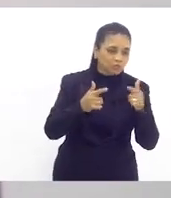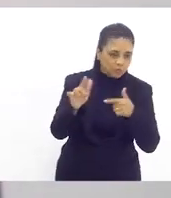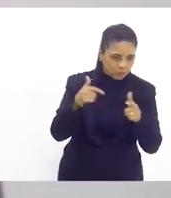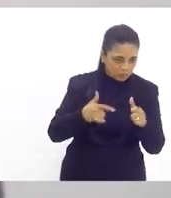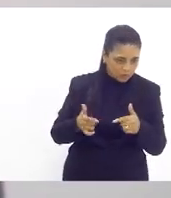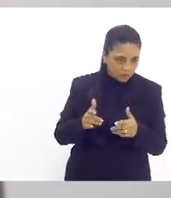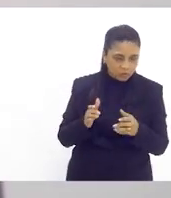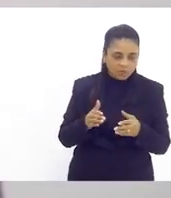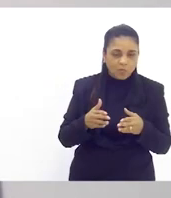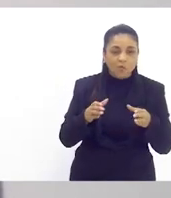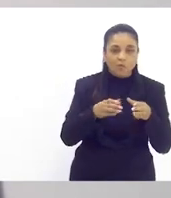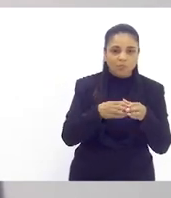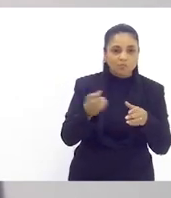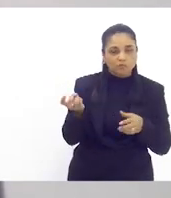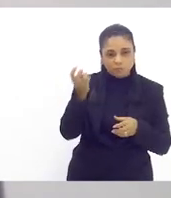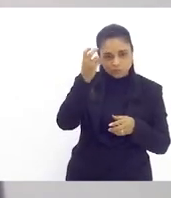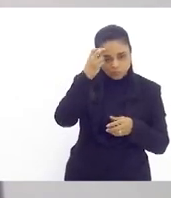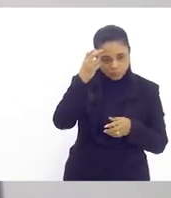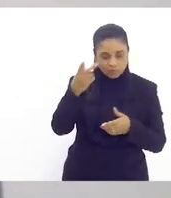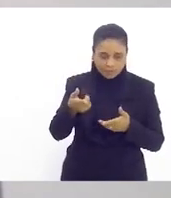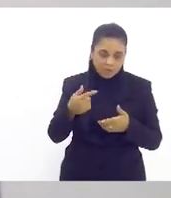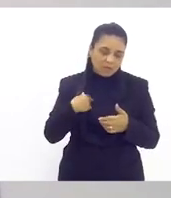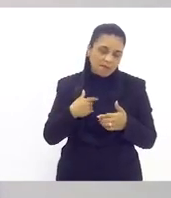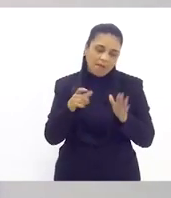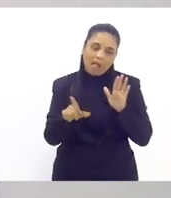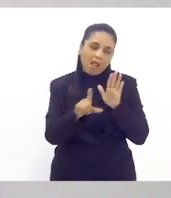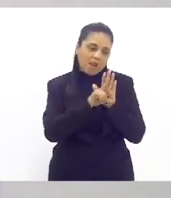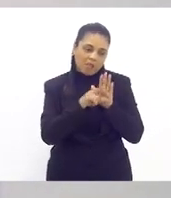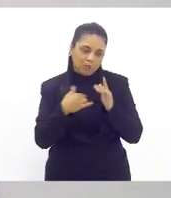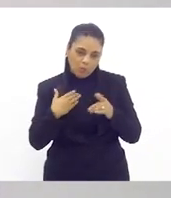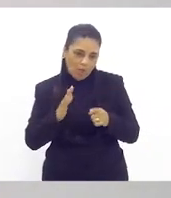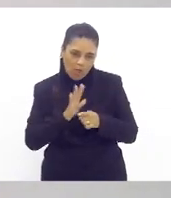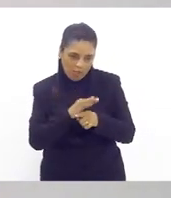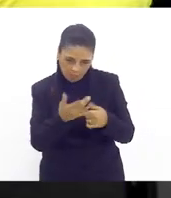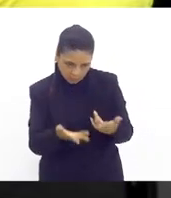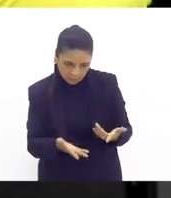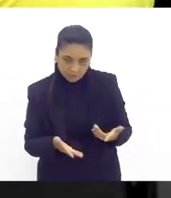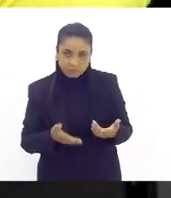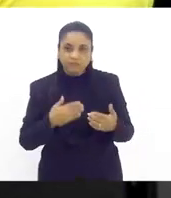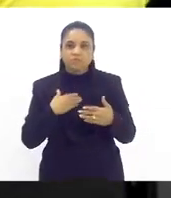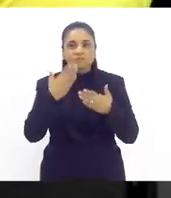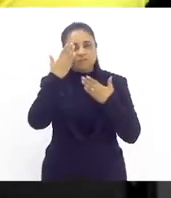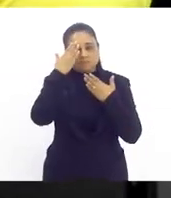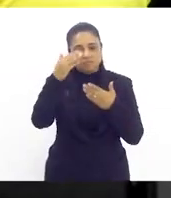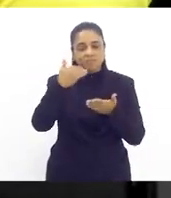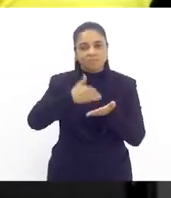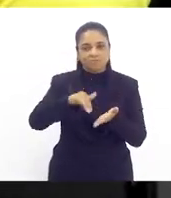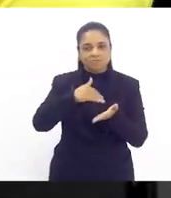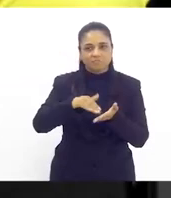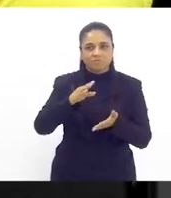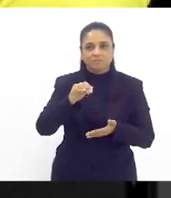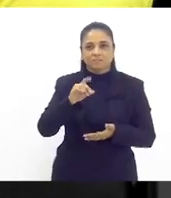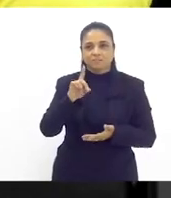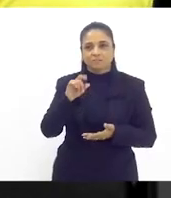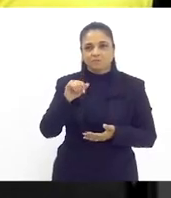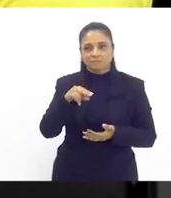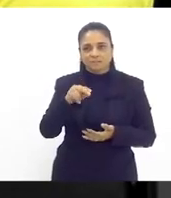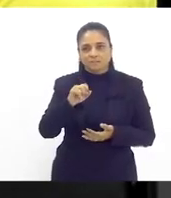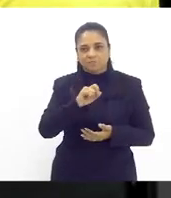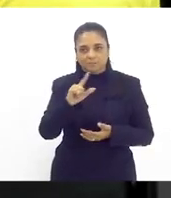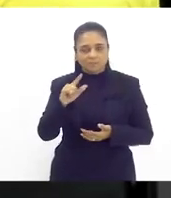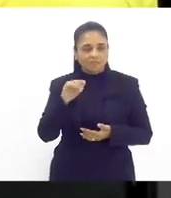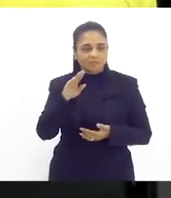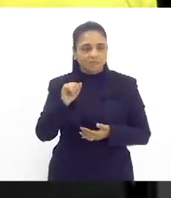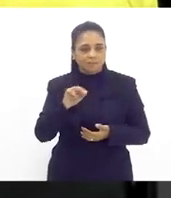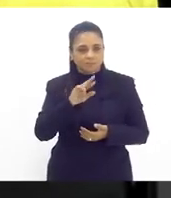não apareçam na execução da lei é isso obrigado secretária Daniela Barros vou passar aqui para uma saudação